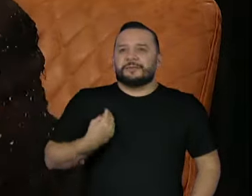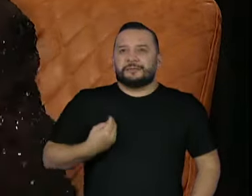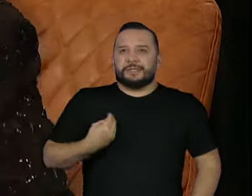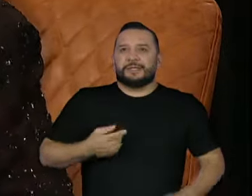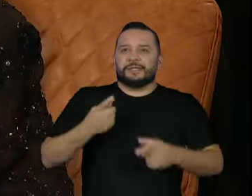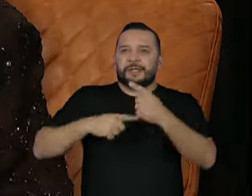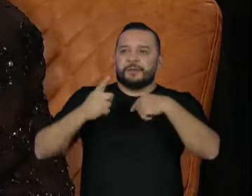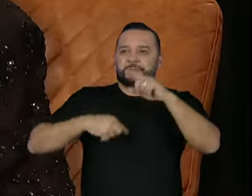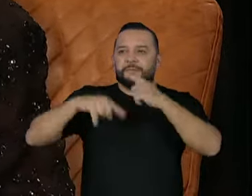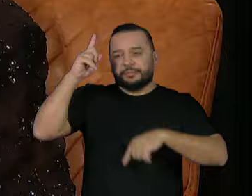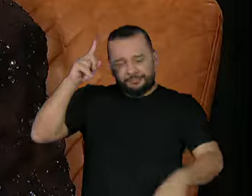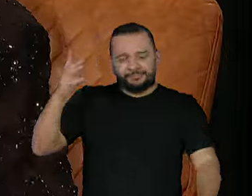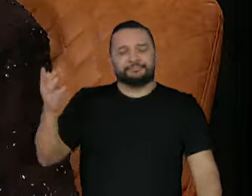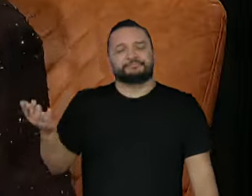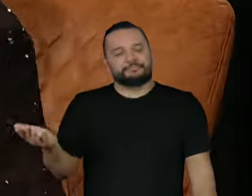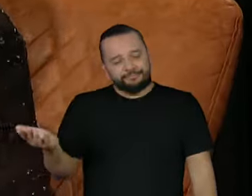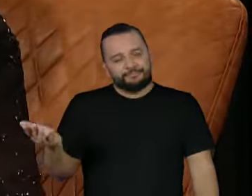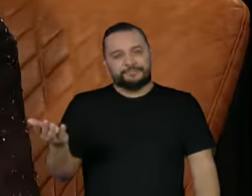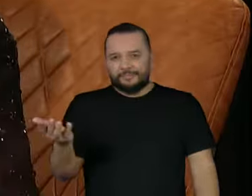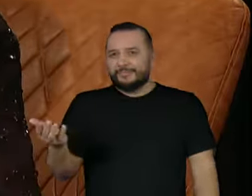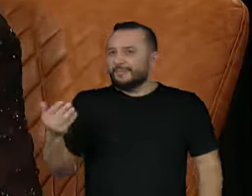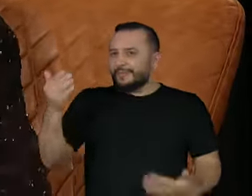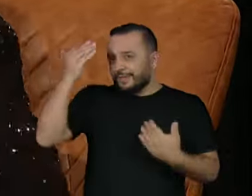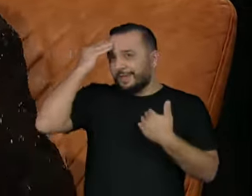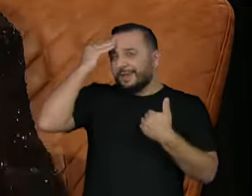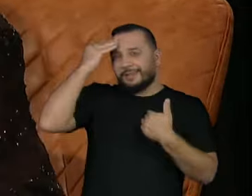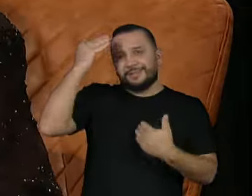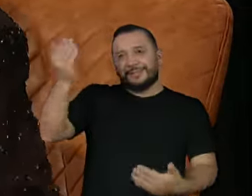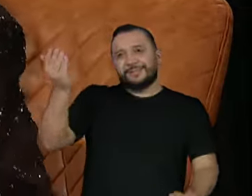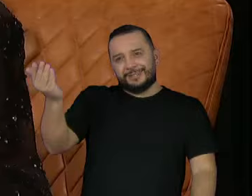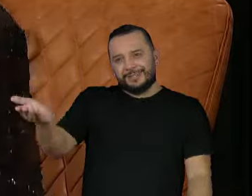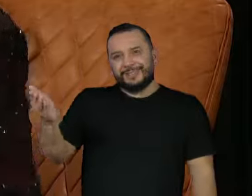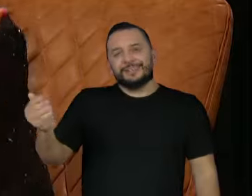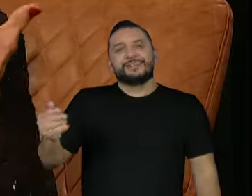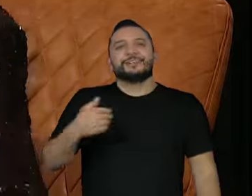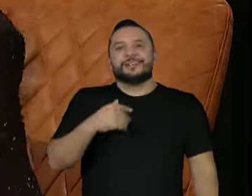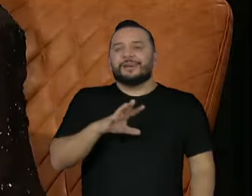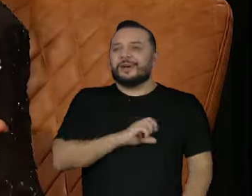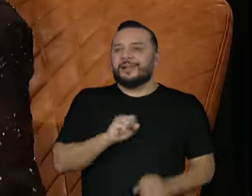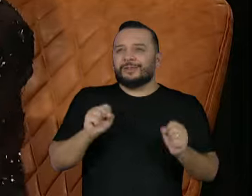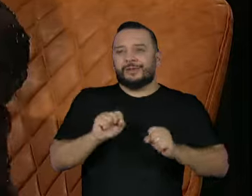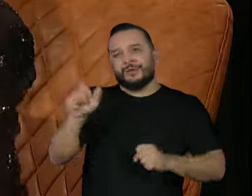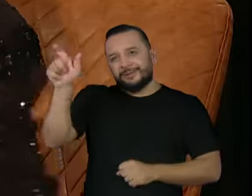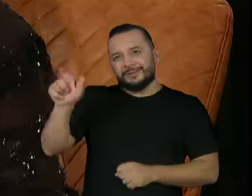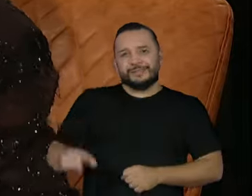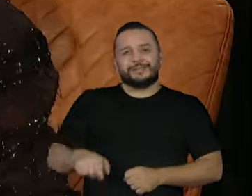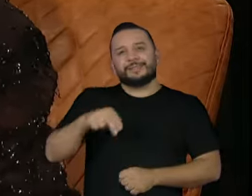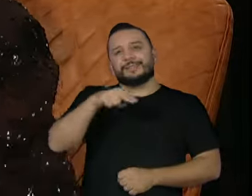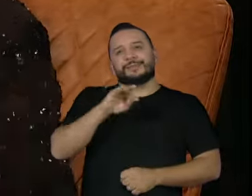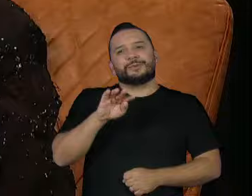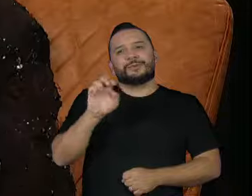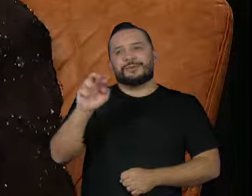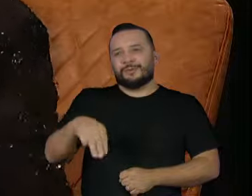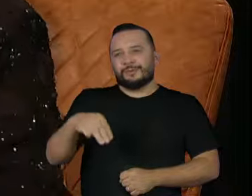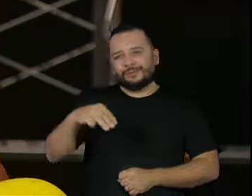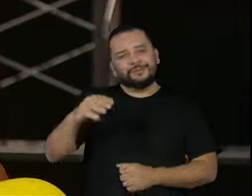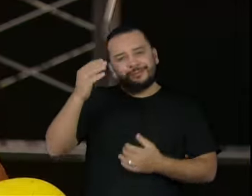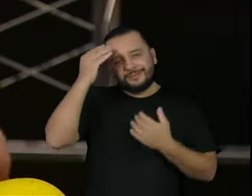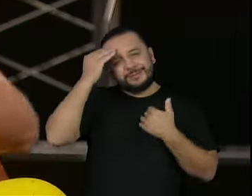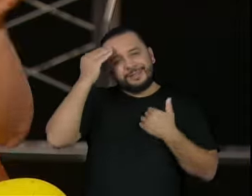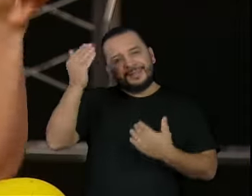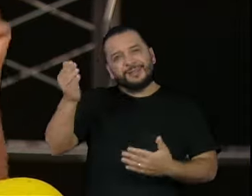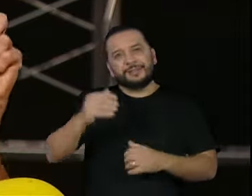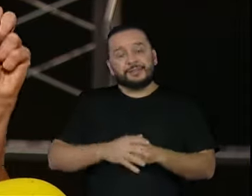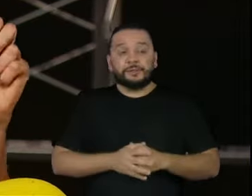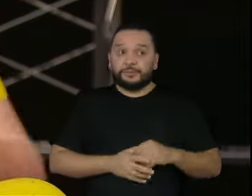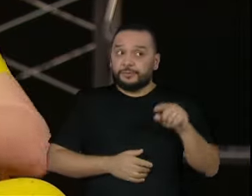uma guinada e eu só agradeço a ele. Adoro, sou apaixonada por você, Nilton. Você não tem ideia. Bom, muito